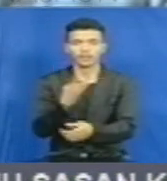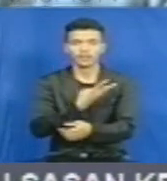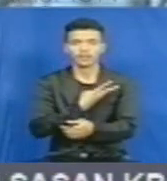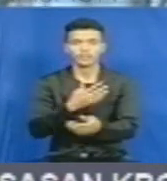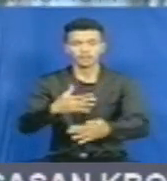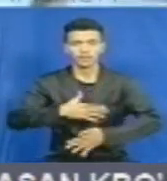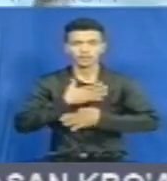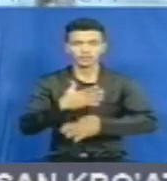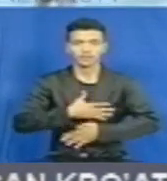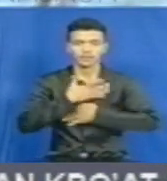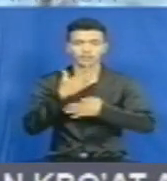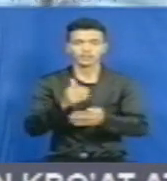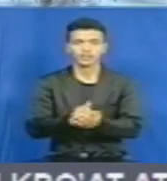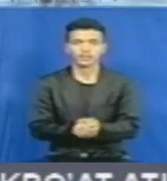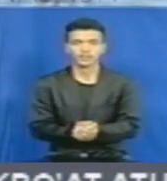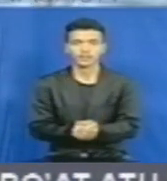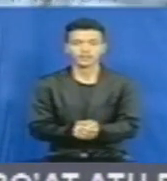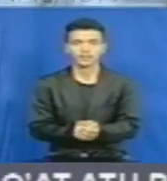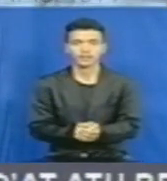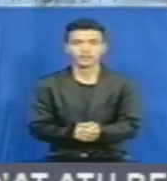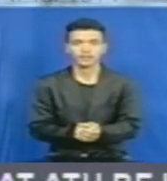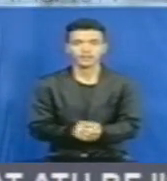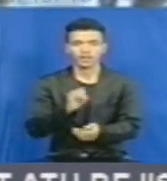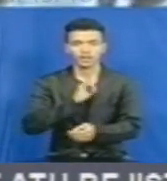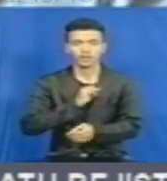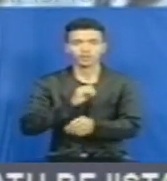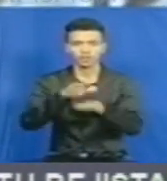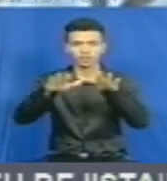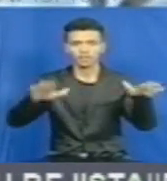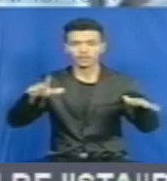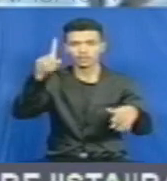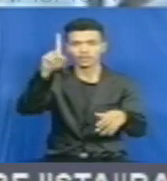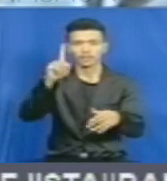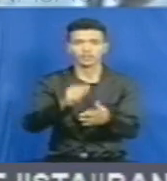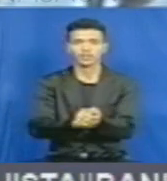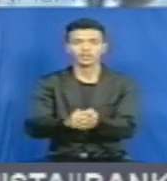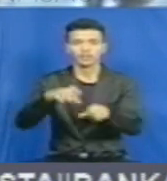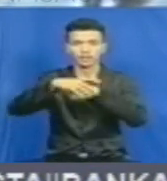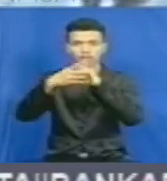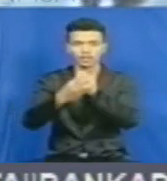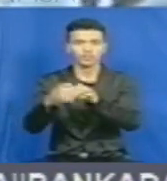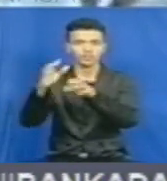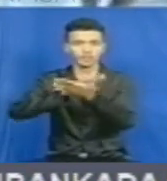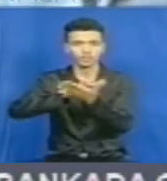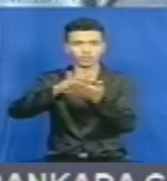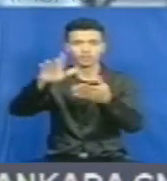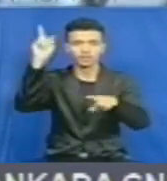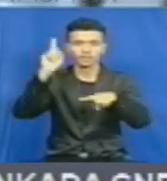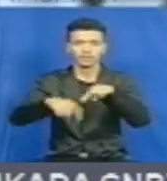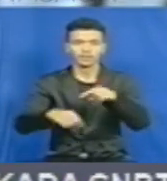lori content. Ine, ine am nen rodit, au hola parchidini. Rai mos am kela beleona, am e timpu catu